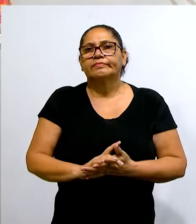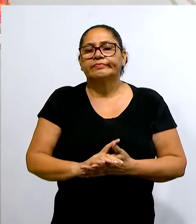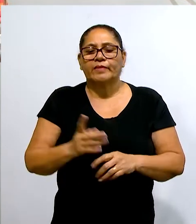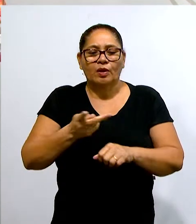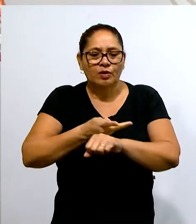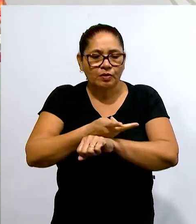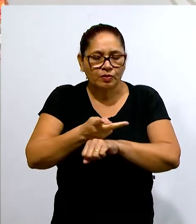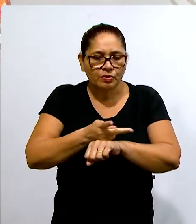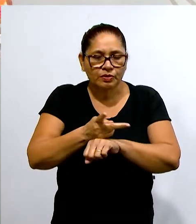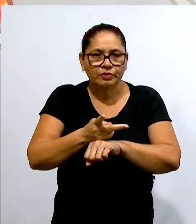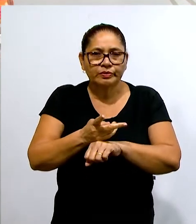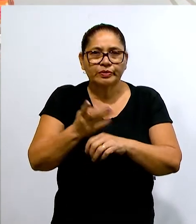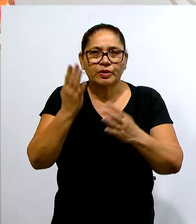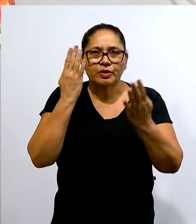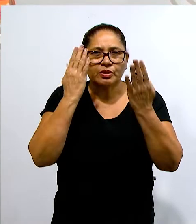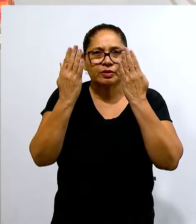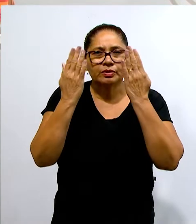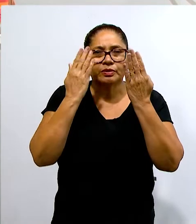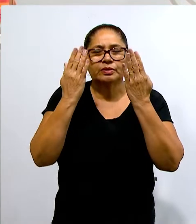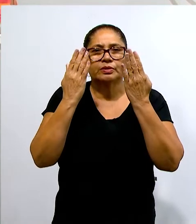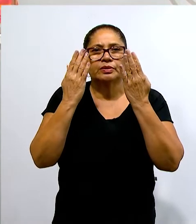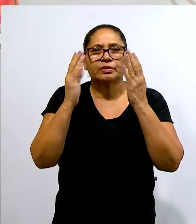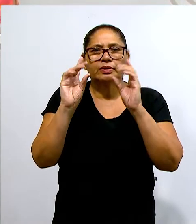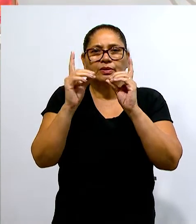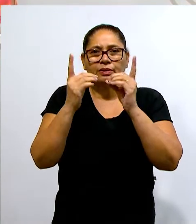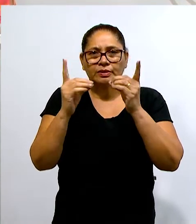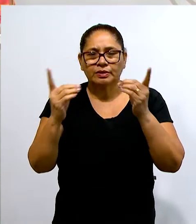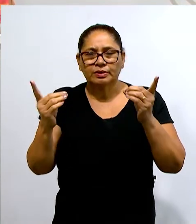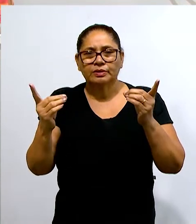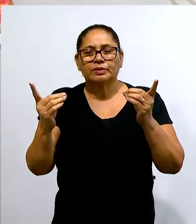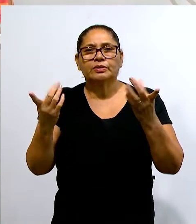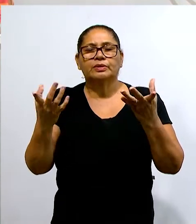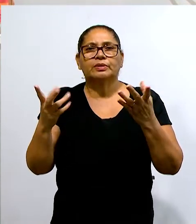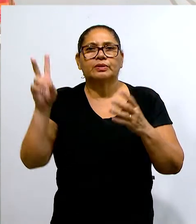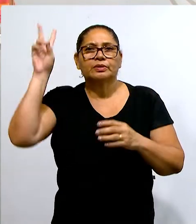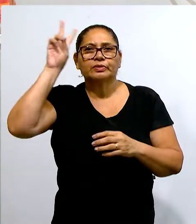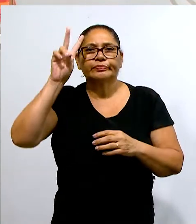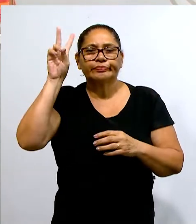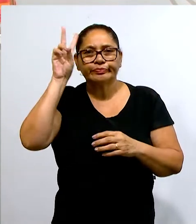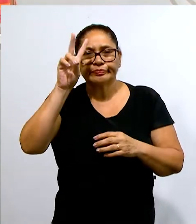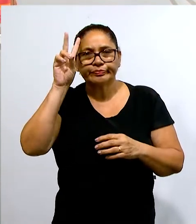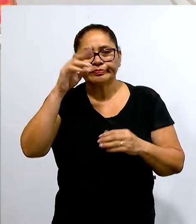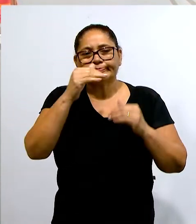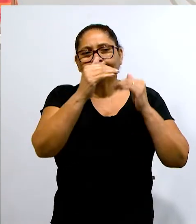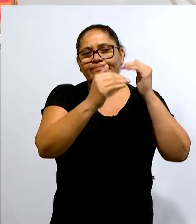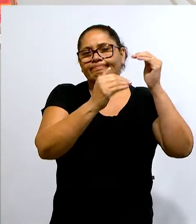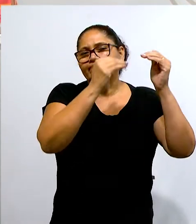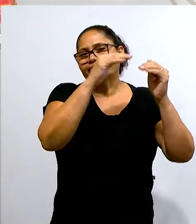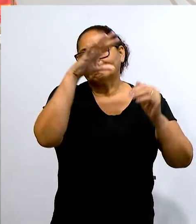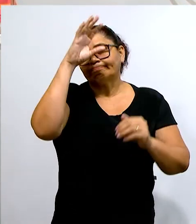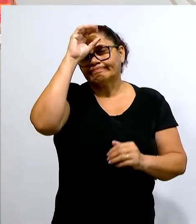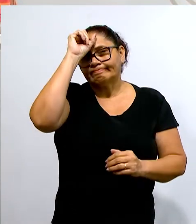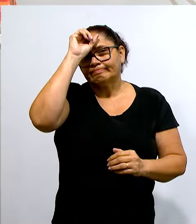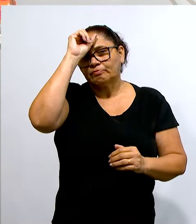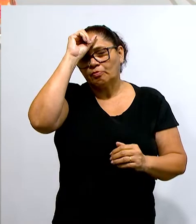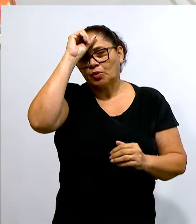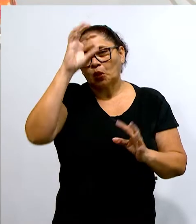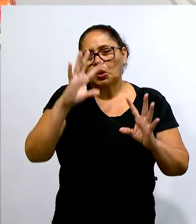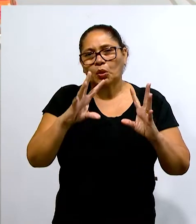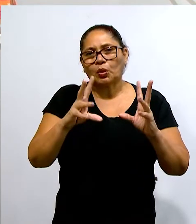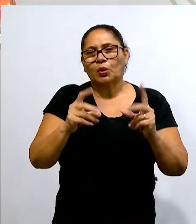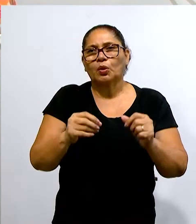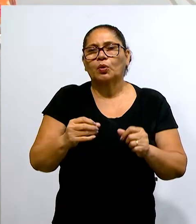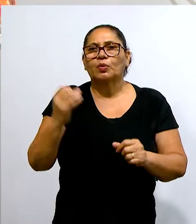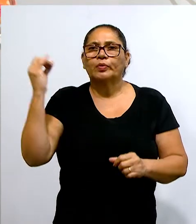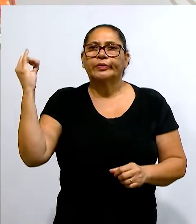da psicologia, elementos da didática, elementos da história desse processo de ensino-aprendizagem. Tudo isso são elementos